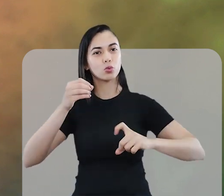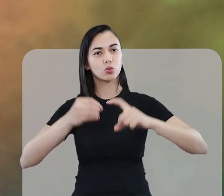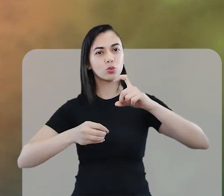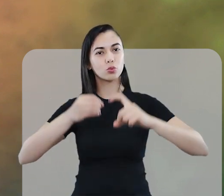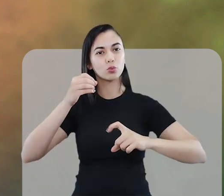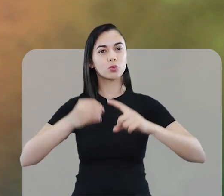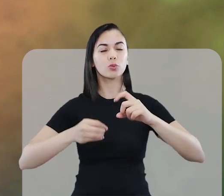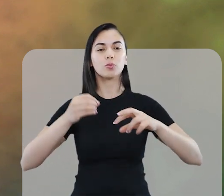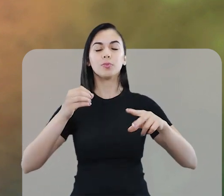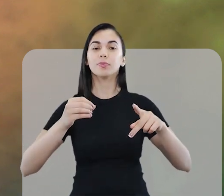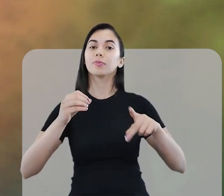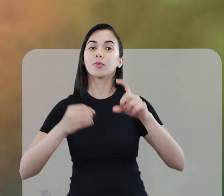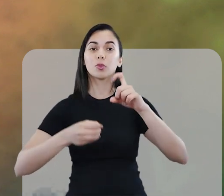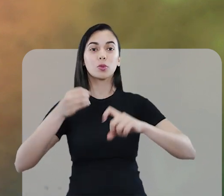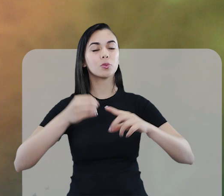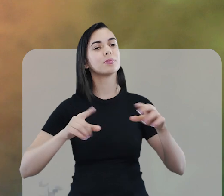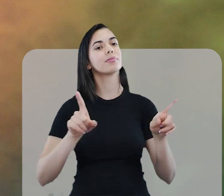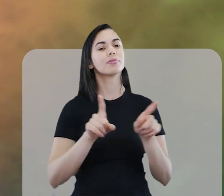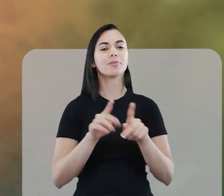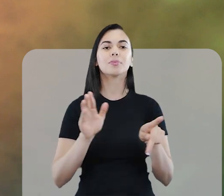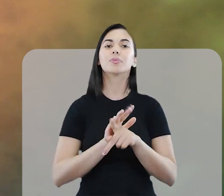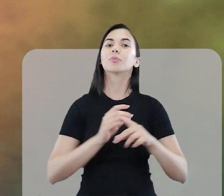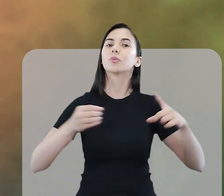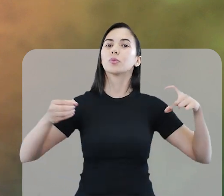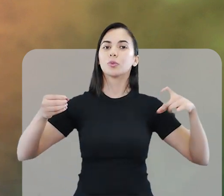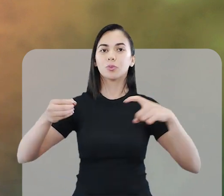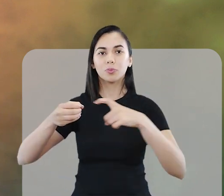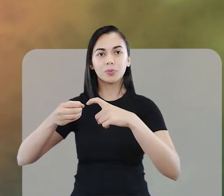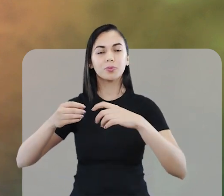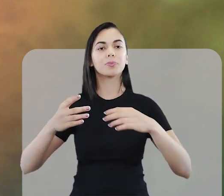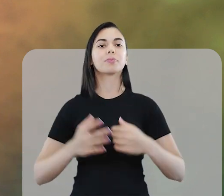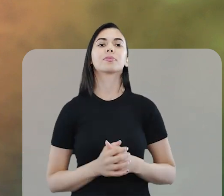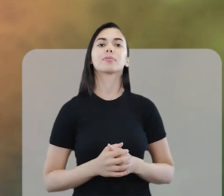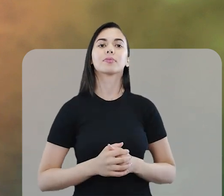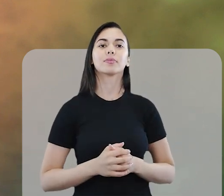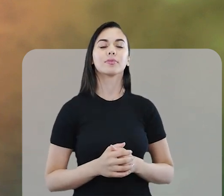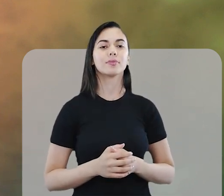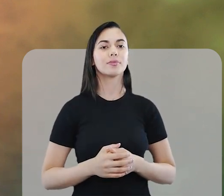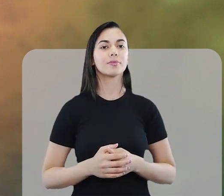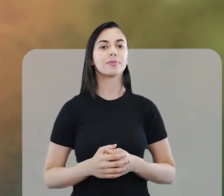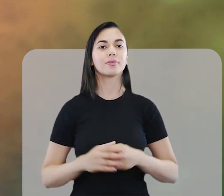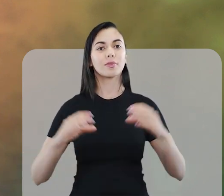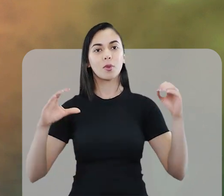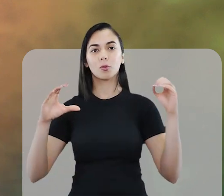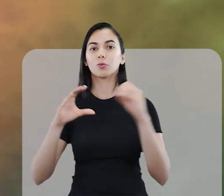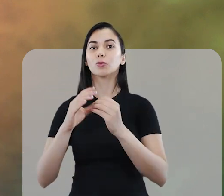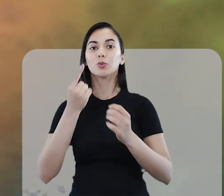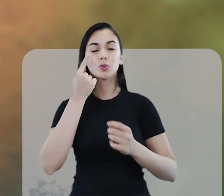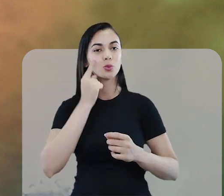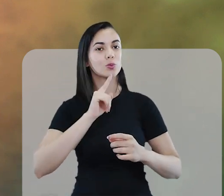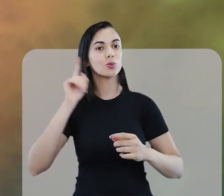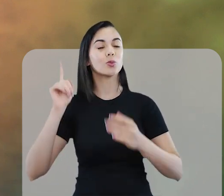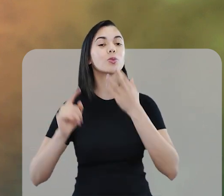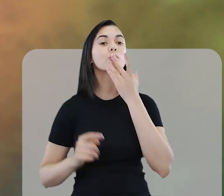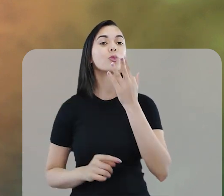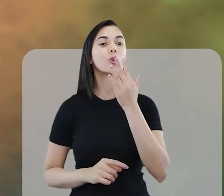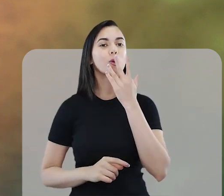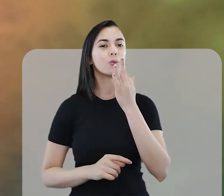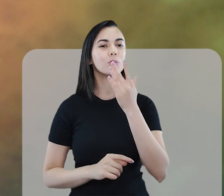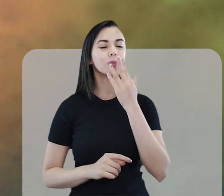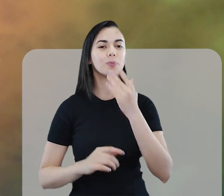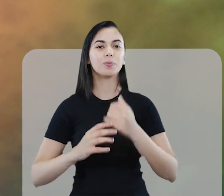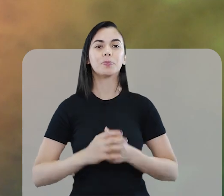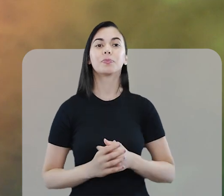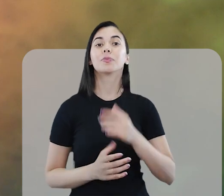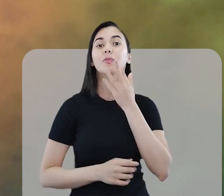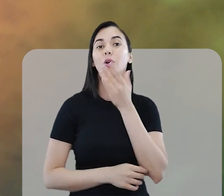reprodutoras masculinas, pelos espermatozoides. Então nós temos aqui as células dispostas, essa coloração